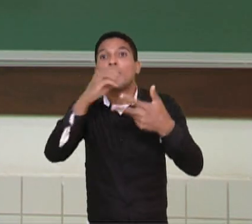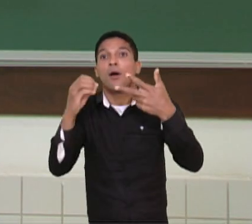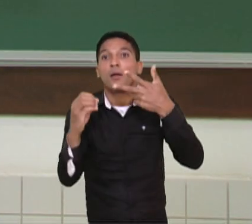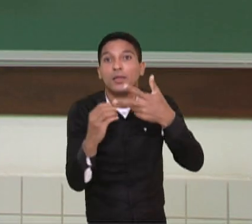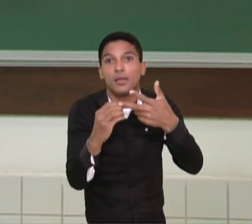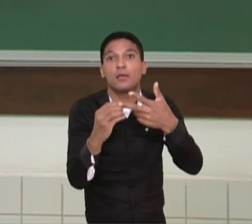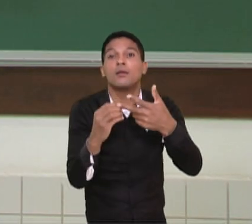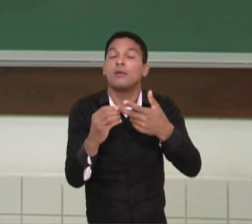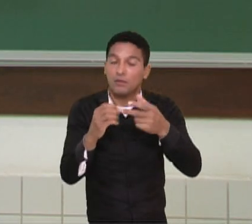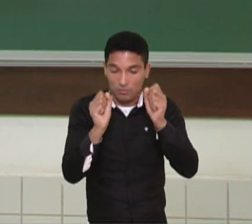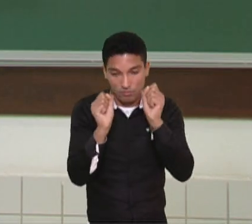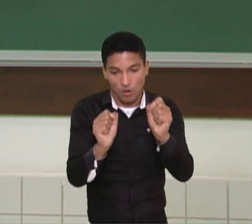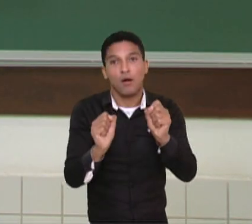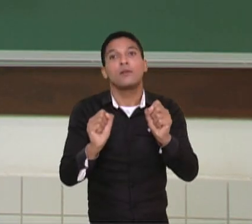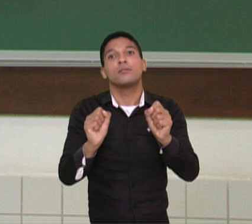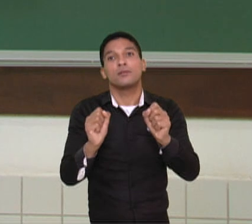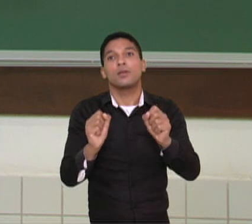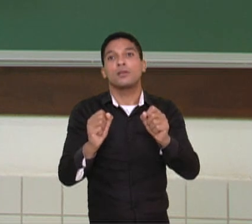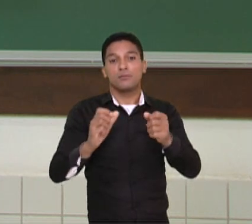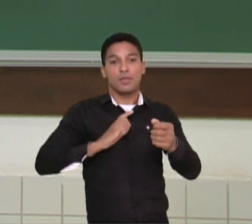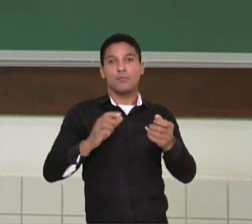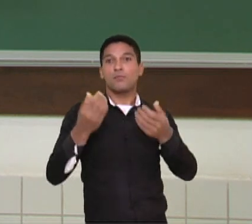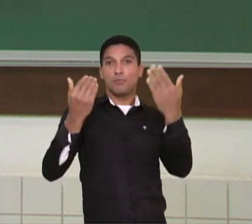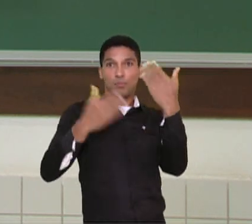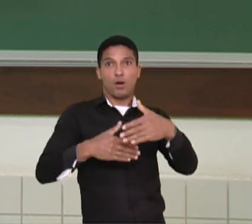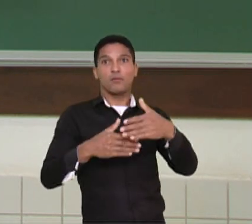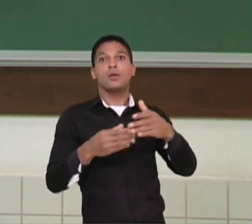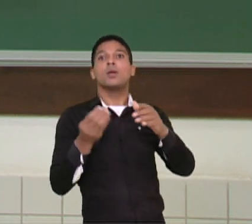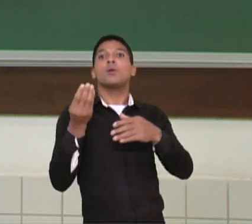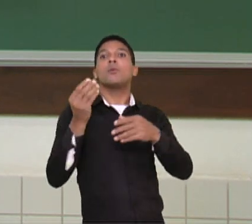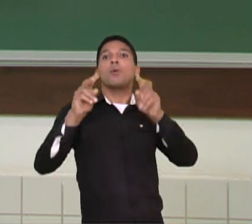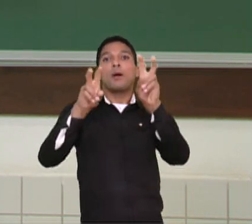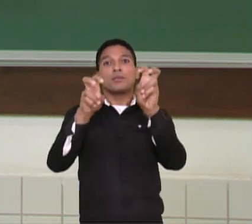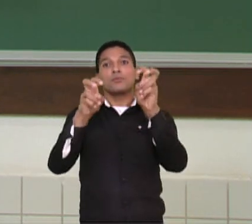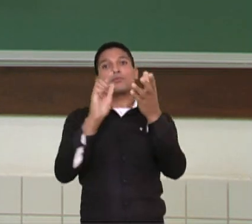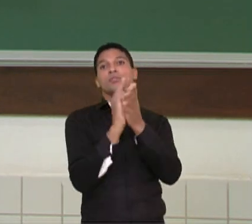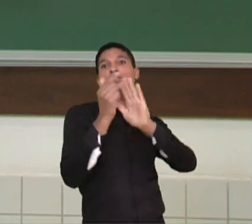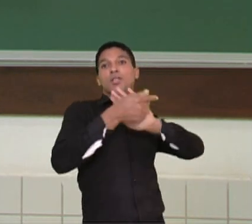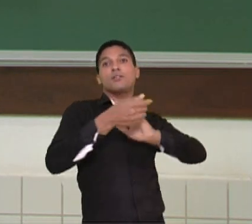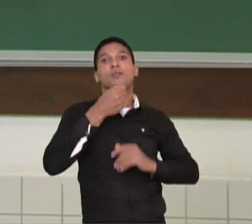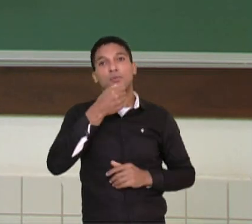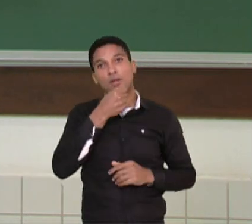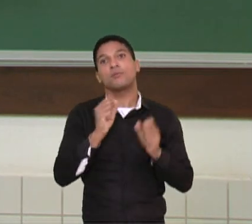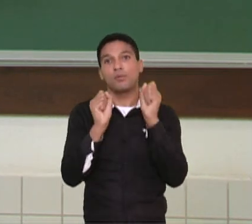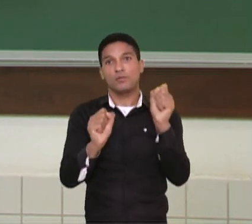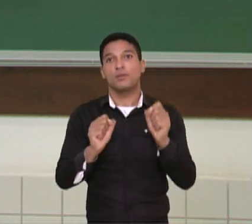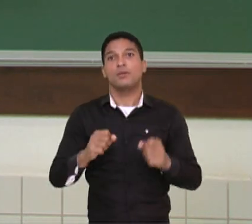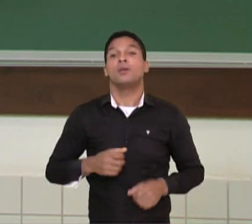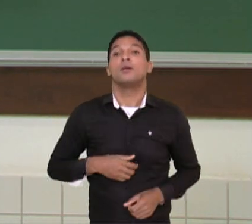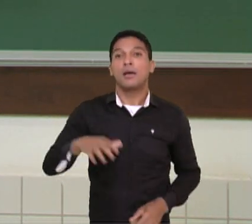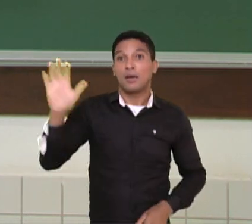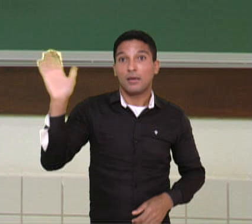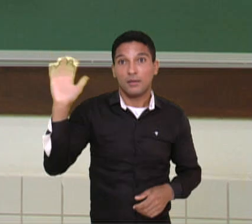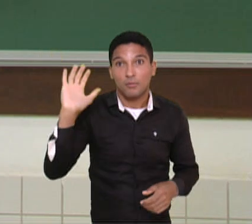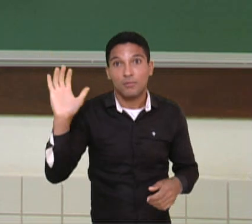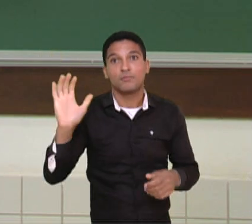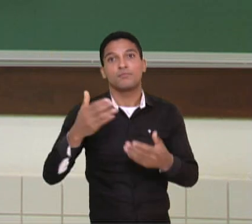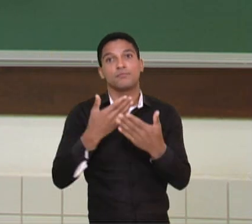pode ser uma questão do Enem, beleza? Galera, eu sou o professor Valdinei, agradeço pela atenção de vocês, até a próxima.